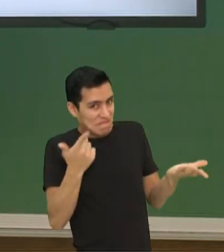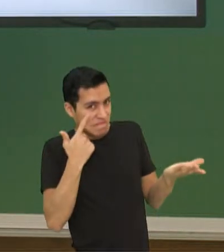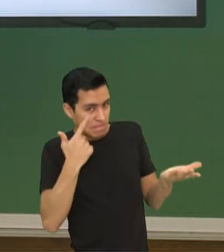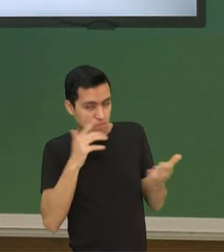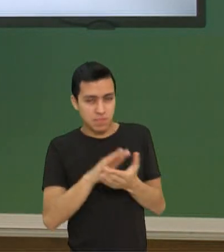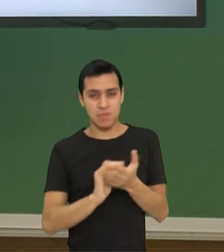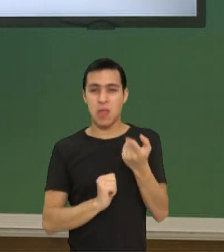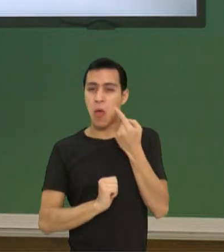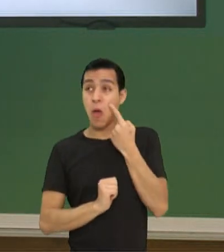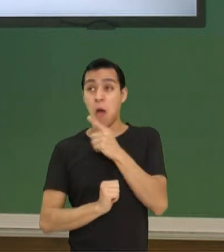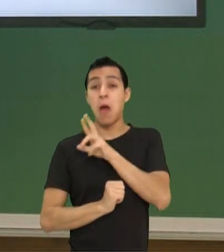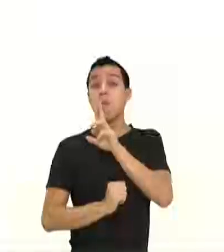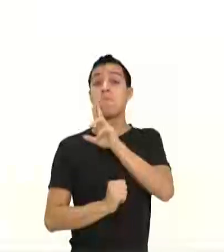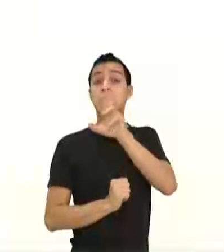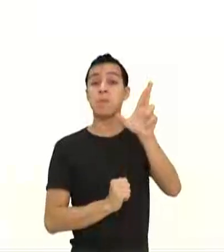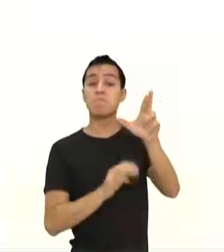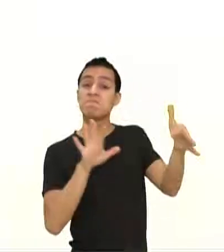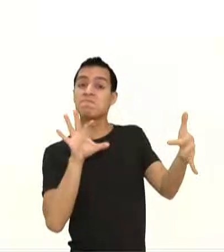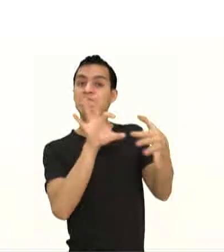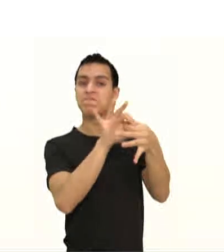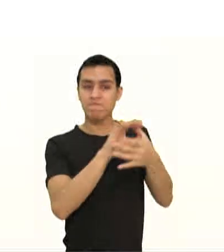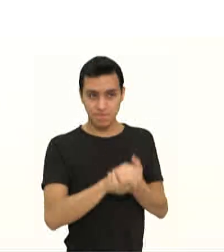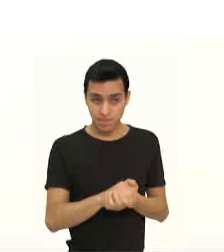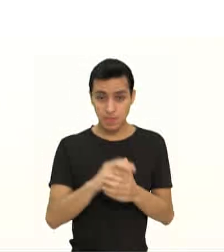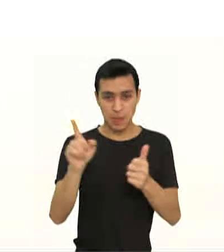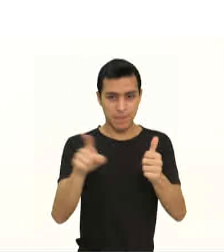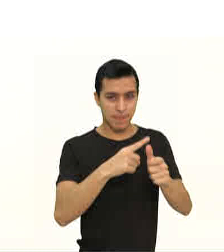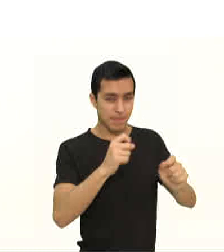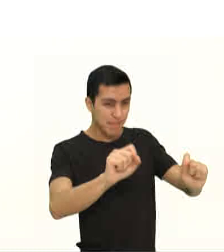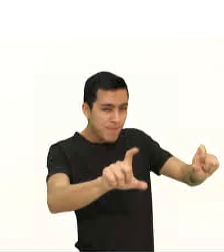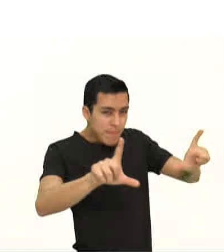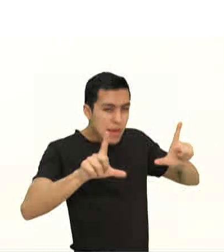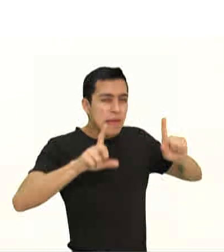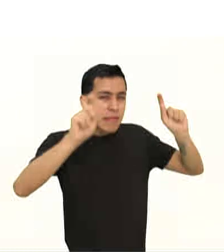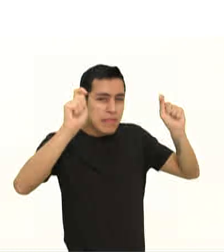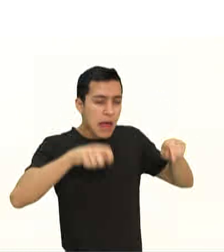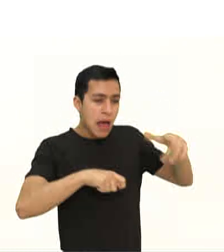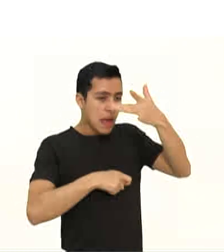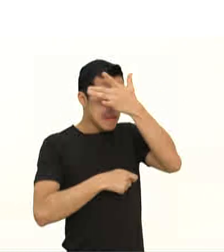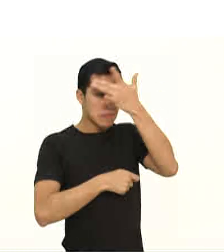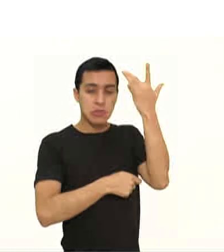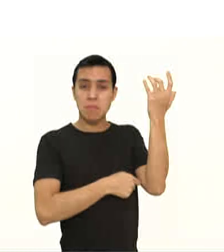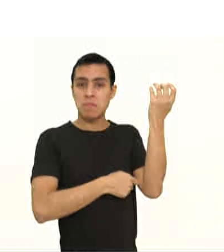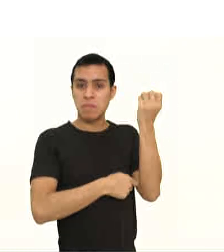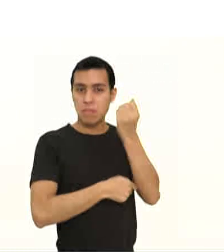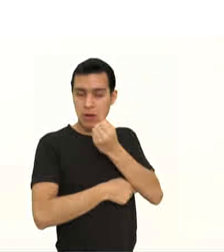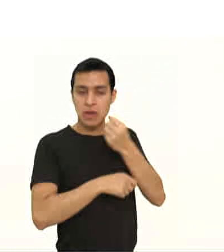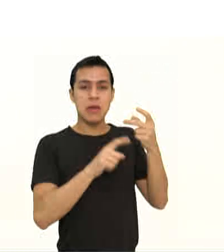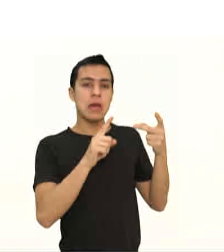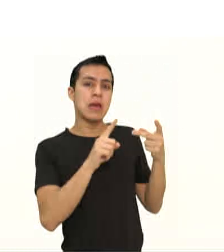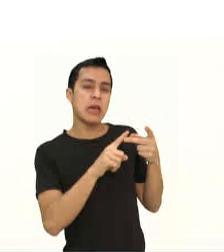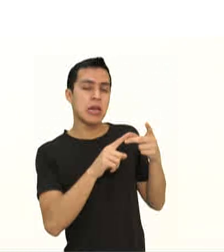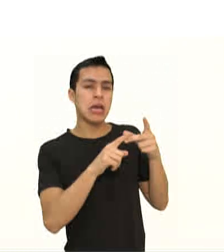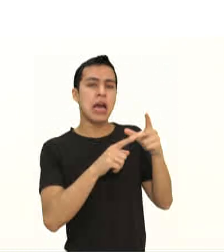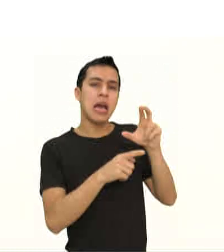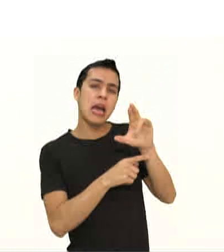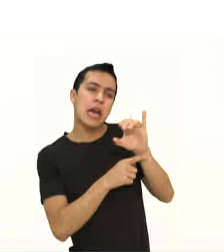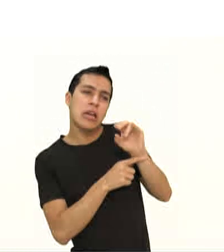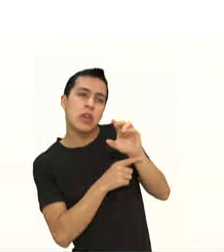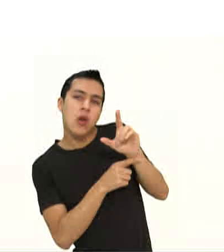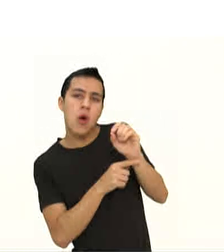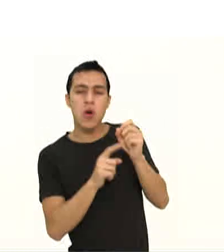vamos ver se você chegou nela aí. Na primeira imagem é possível observar as pessoas brancas, crioulos e chapetones são retratados na